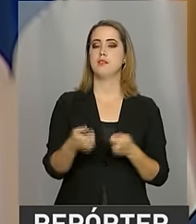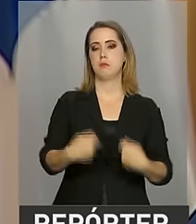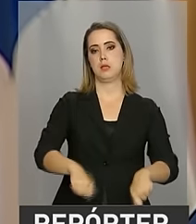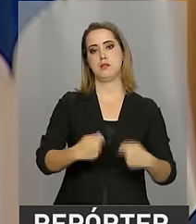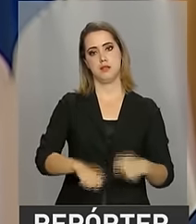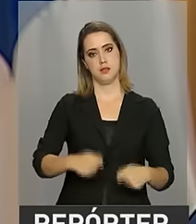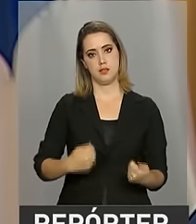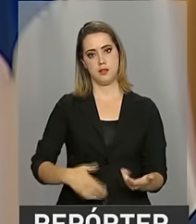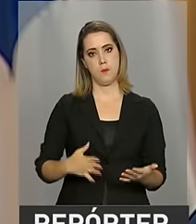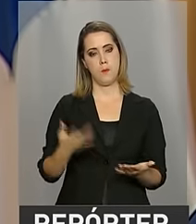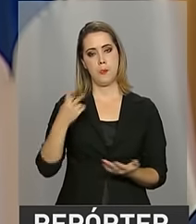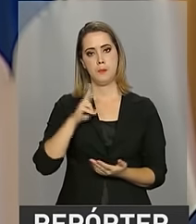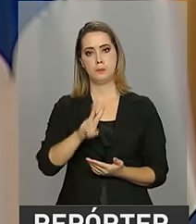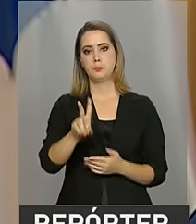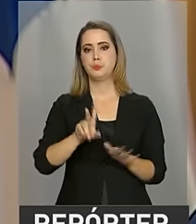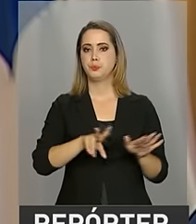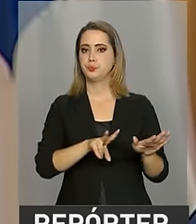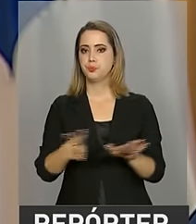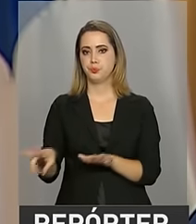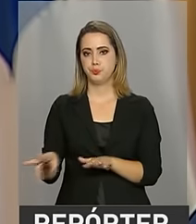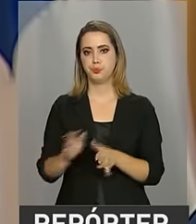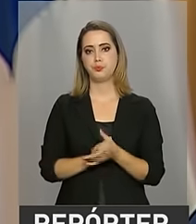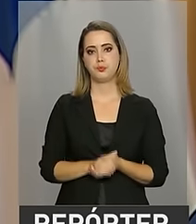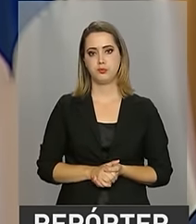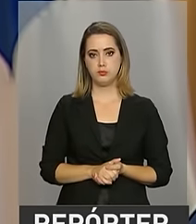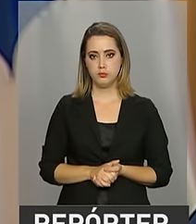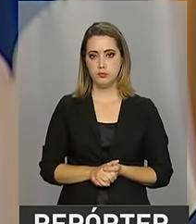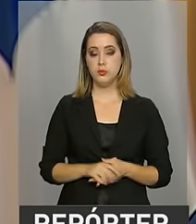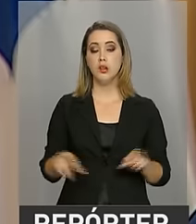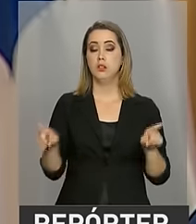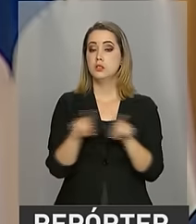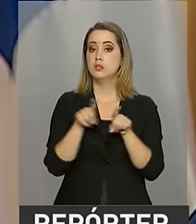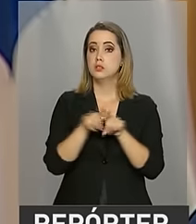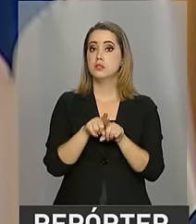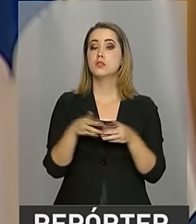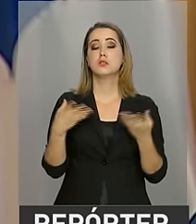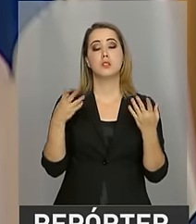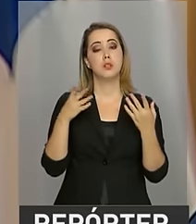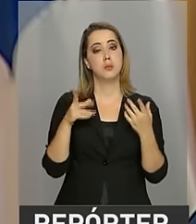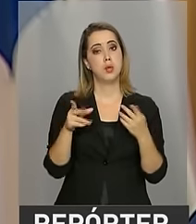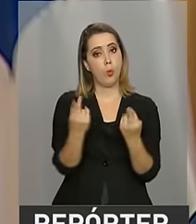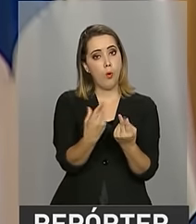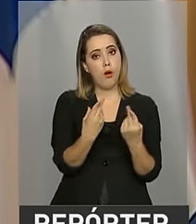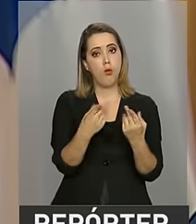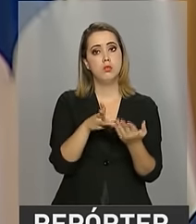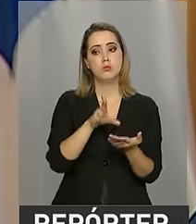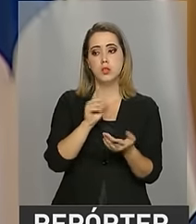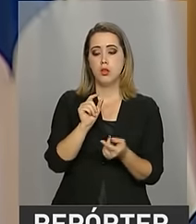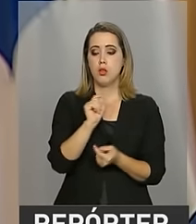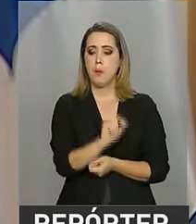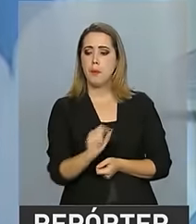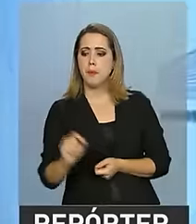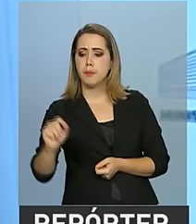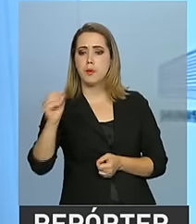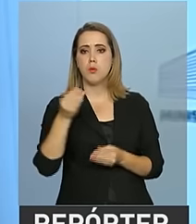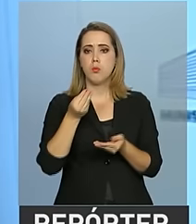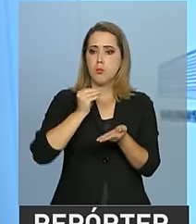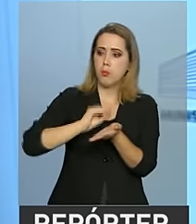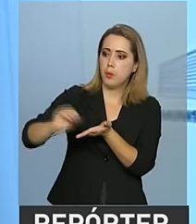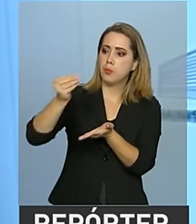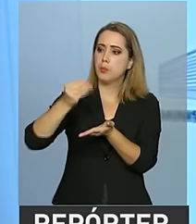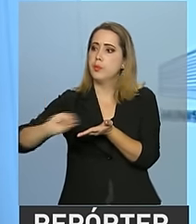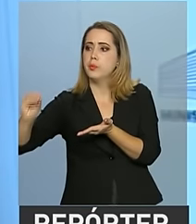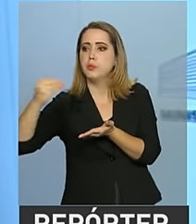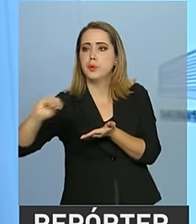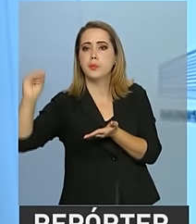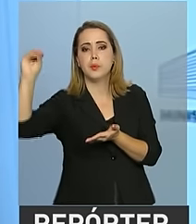e nos nas próximas semanas bem como essa logística de distribuição ela já está montada já há algum tempo é